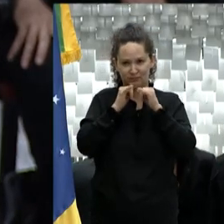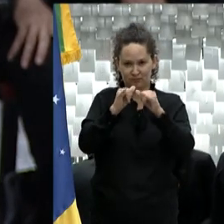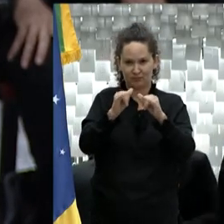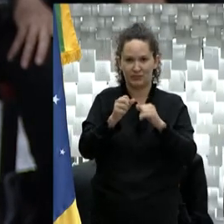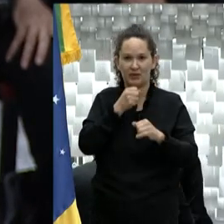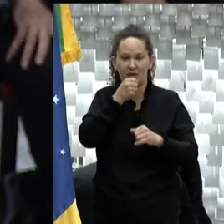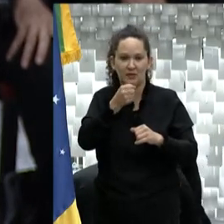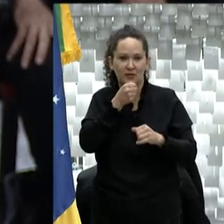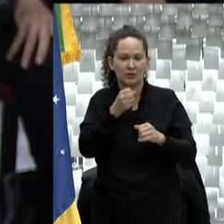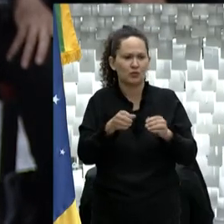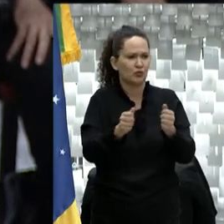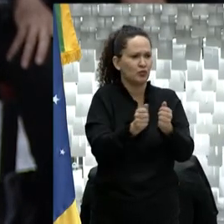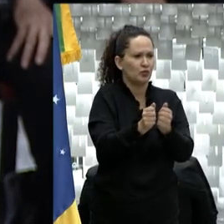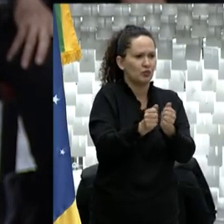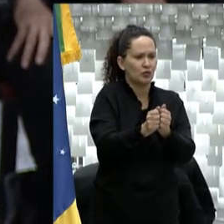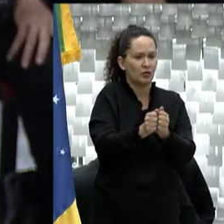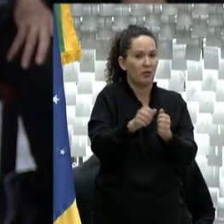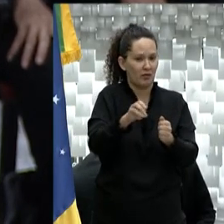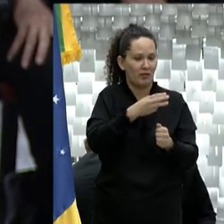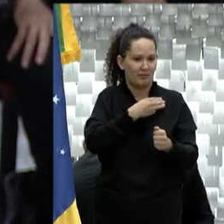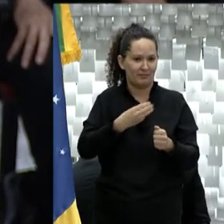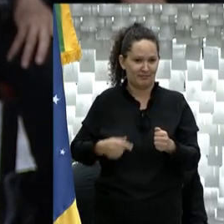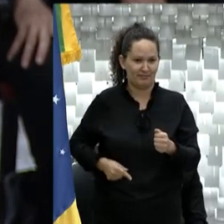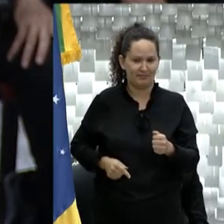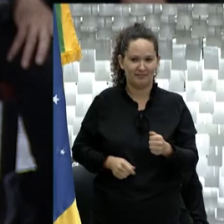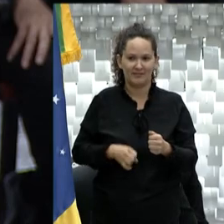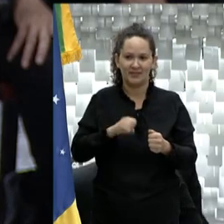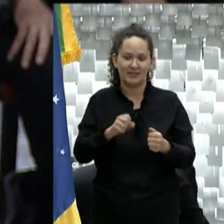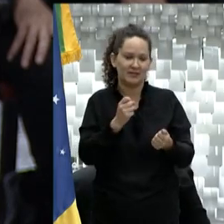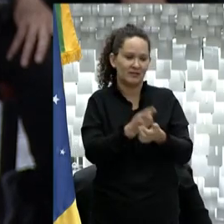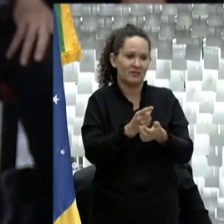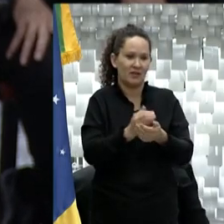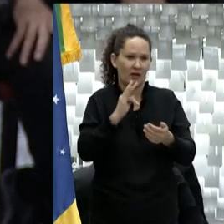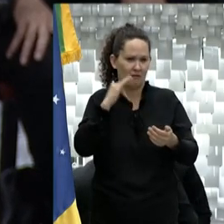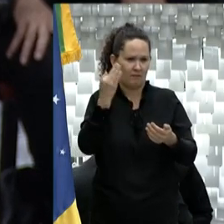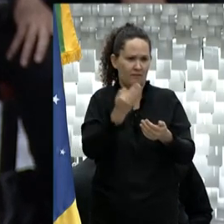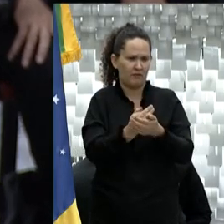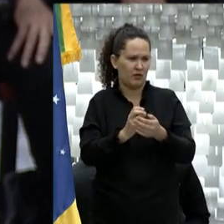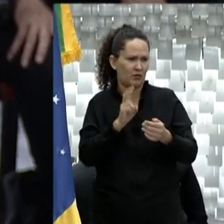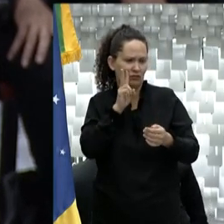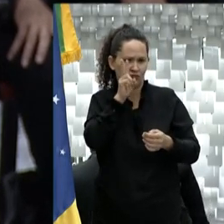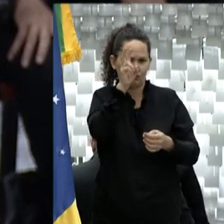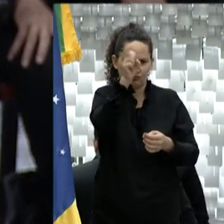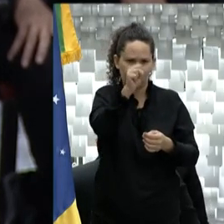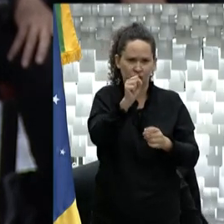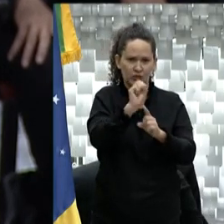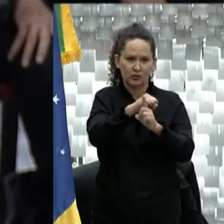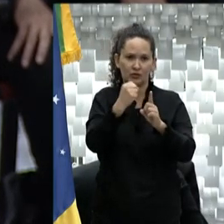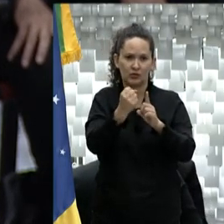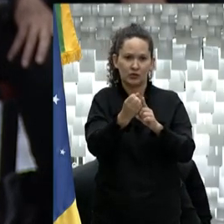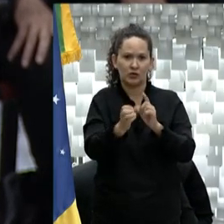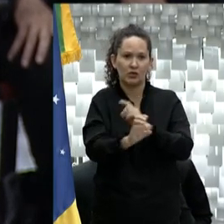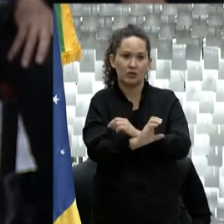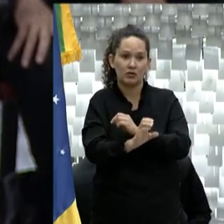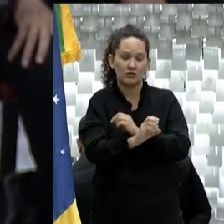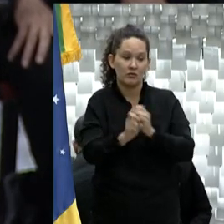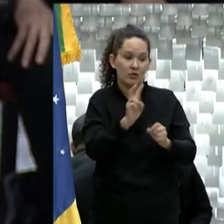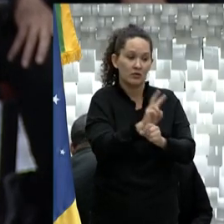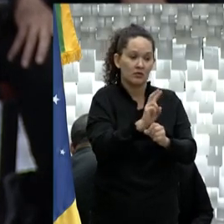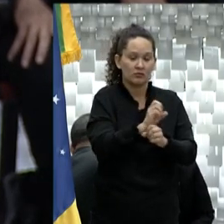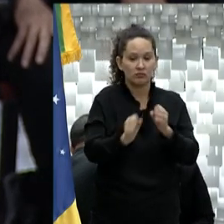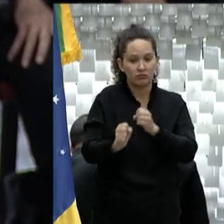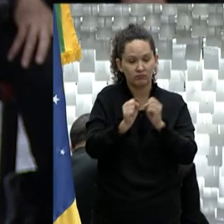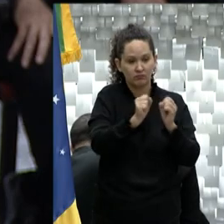Supremo, né, ministro, hipotecar a fé, a força da sociedade civil em defesa do Poder